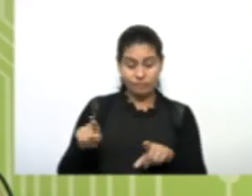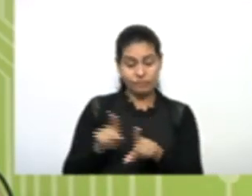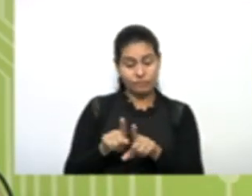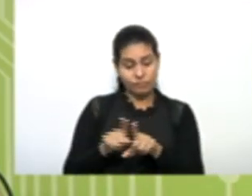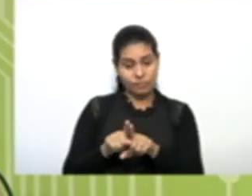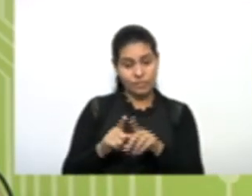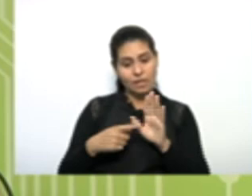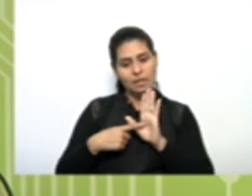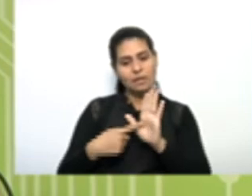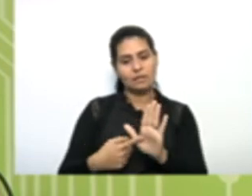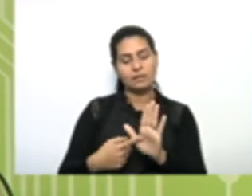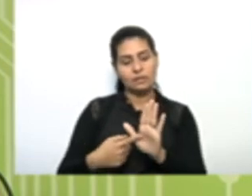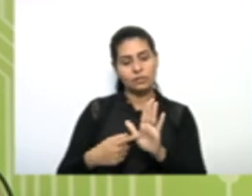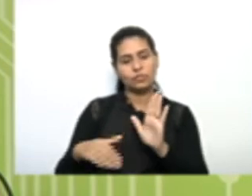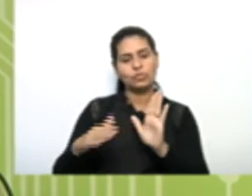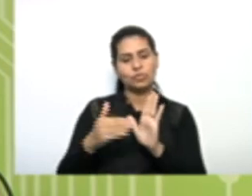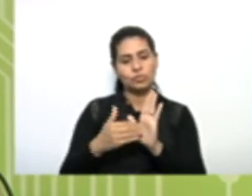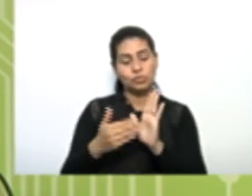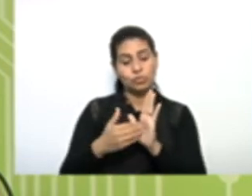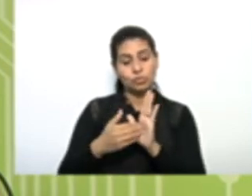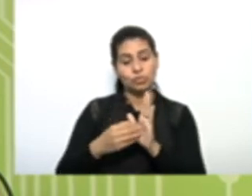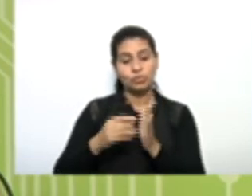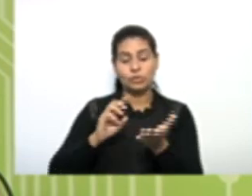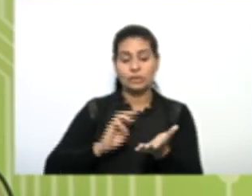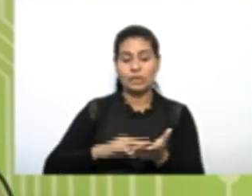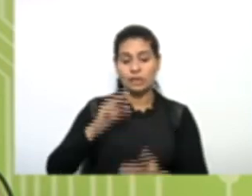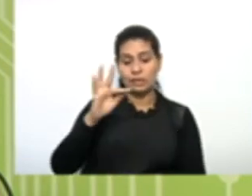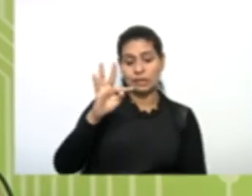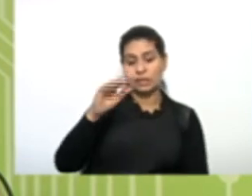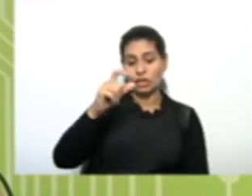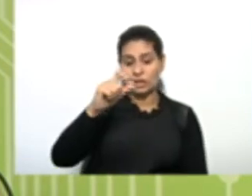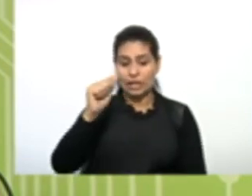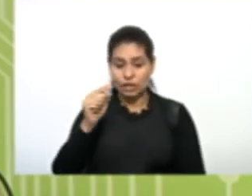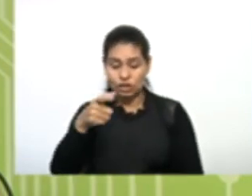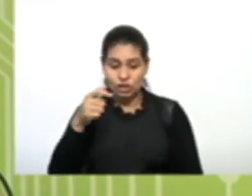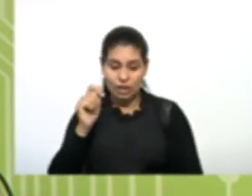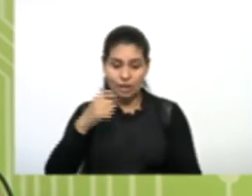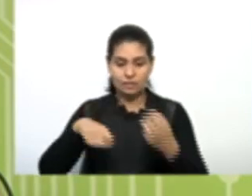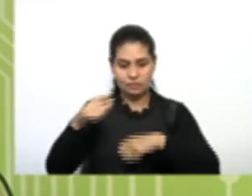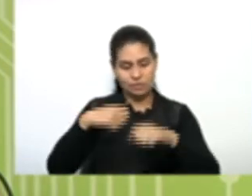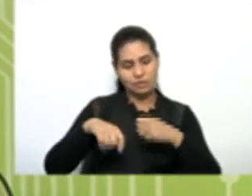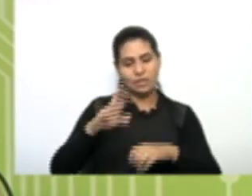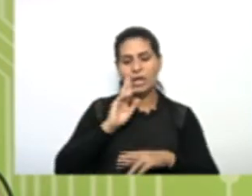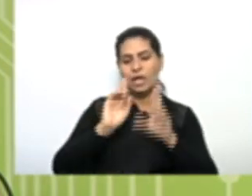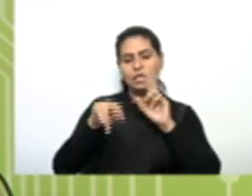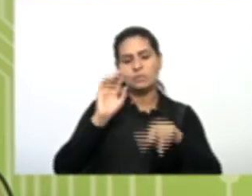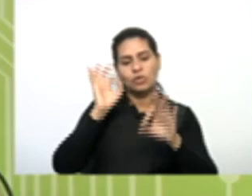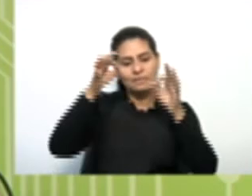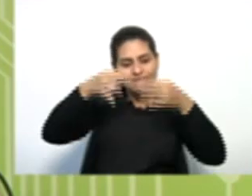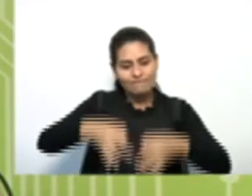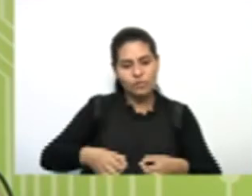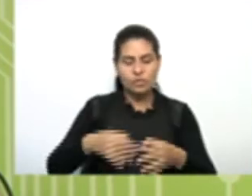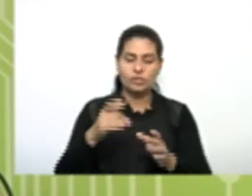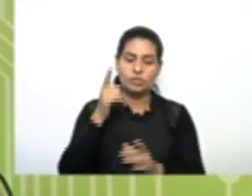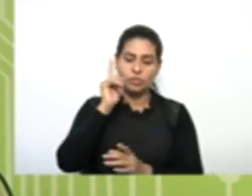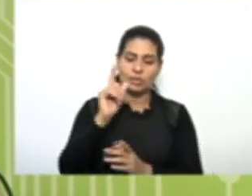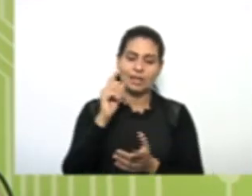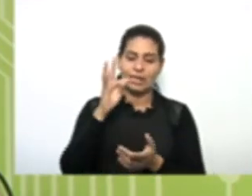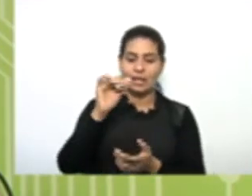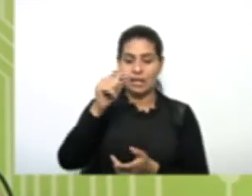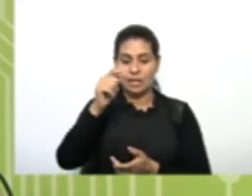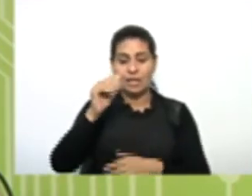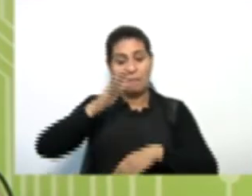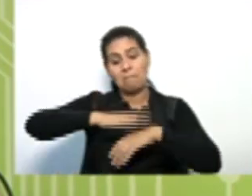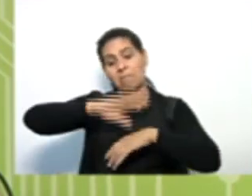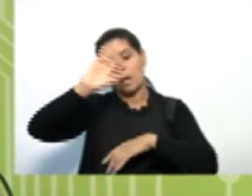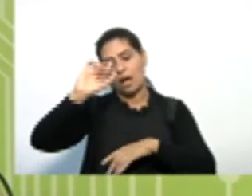vai prestar esse serviço mediante esse pagamento de taxa administrativa. E ela só vai ter um resultado positivo quando ela cobrar uma taxa administrativa que vai